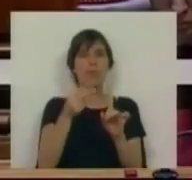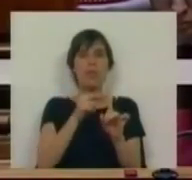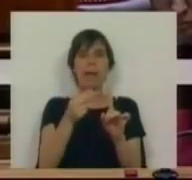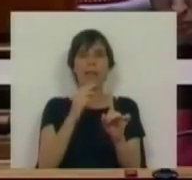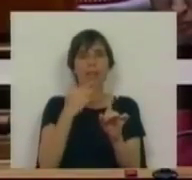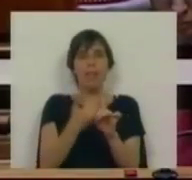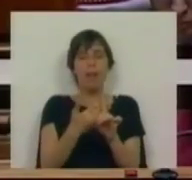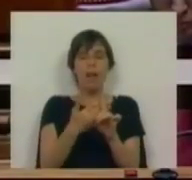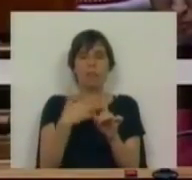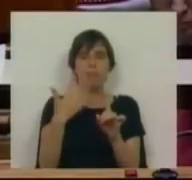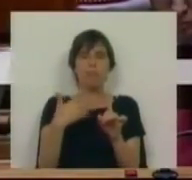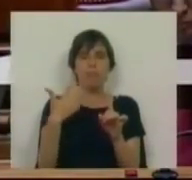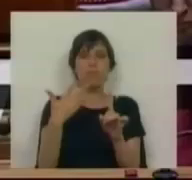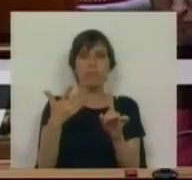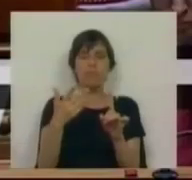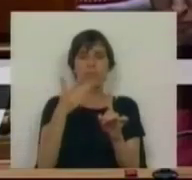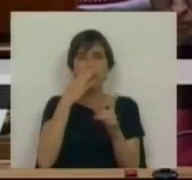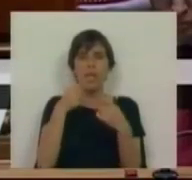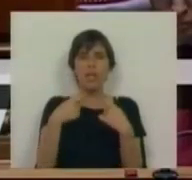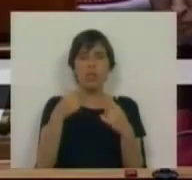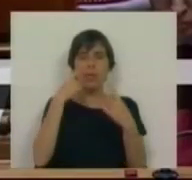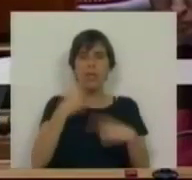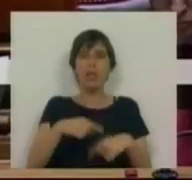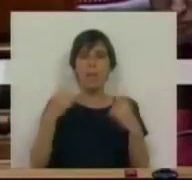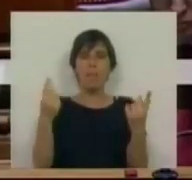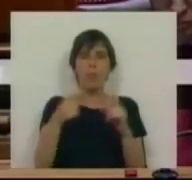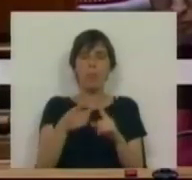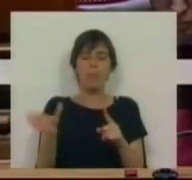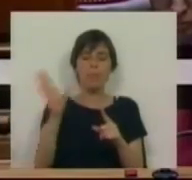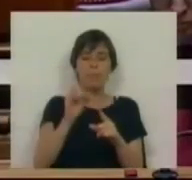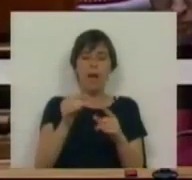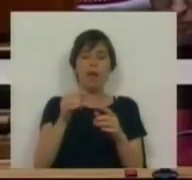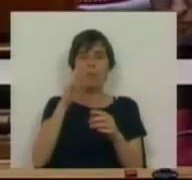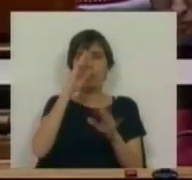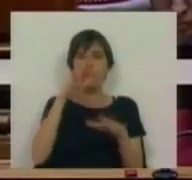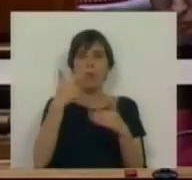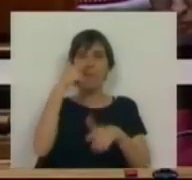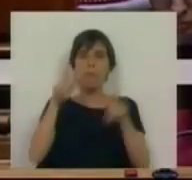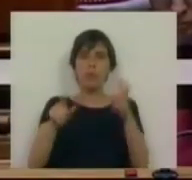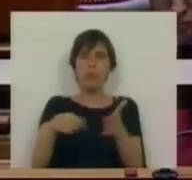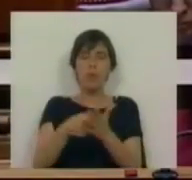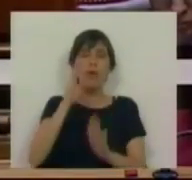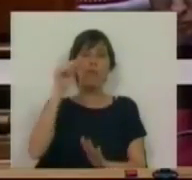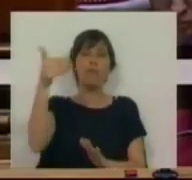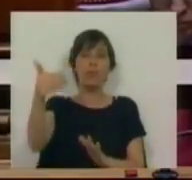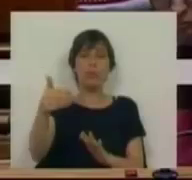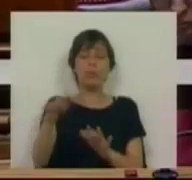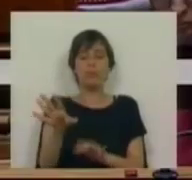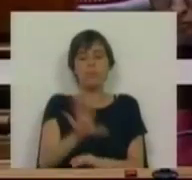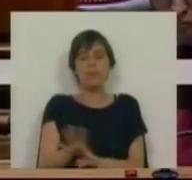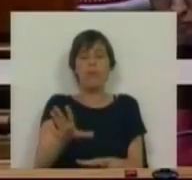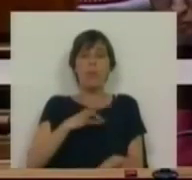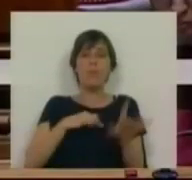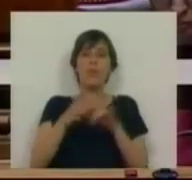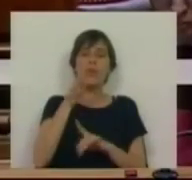perspectivar uma despesa pública que seja mais comportável para os contribuintes no futuro, de modo,